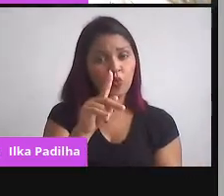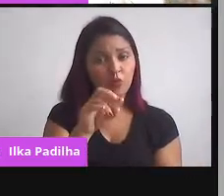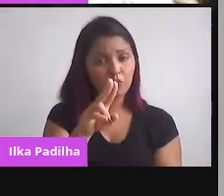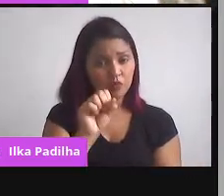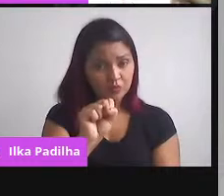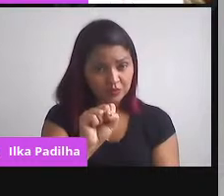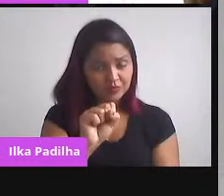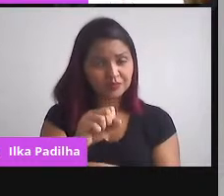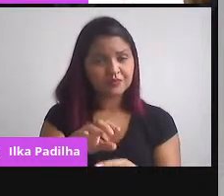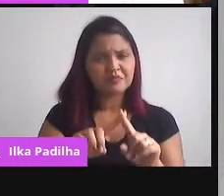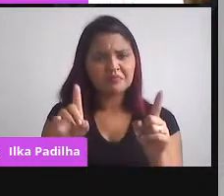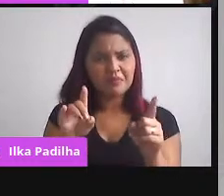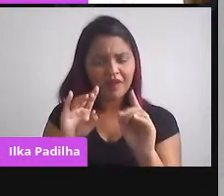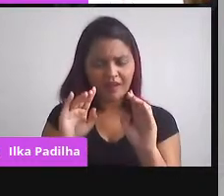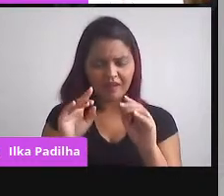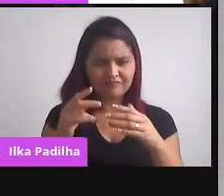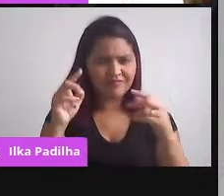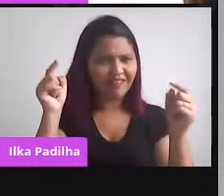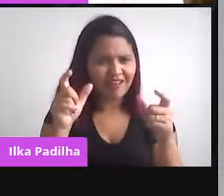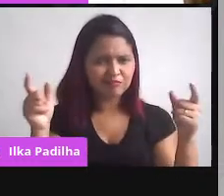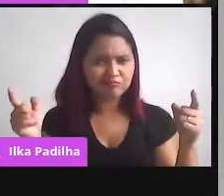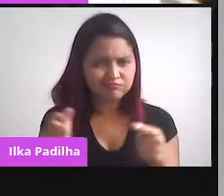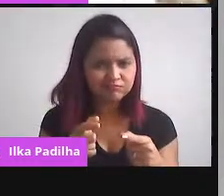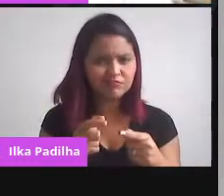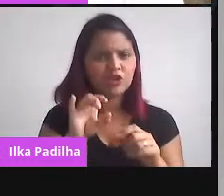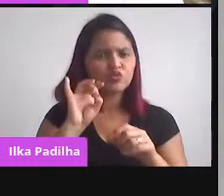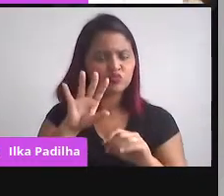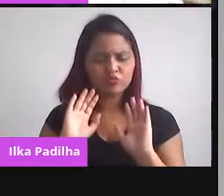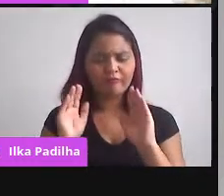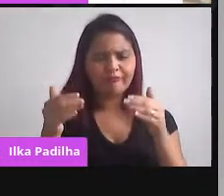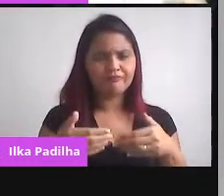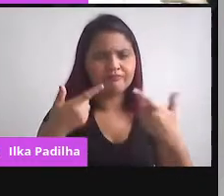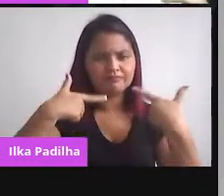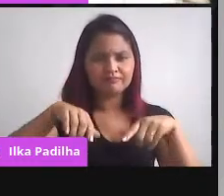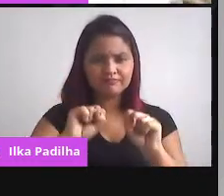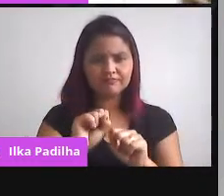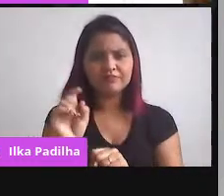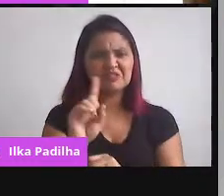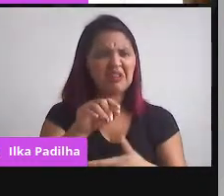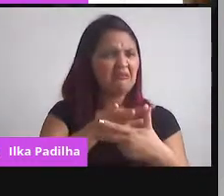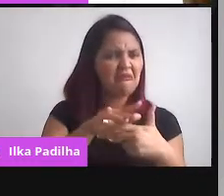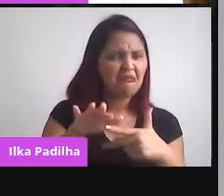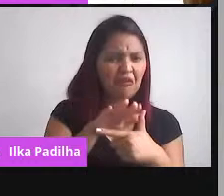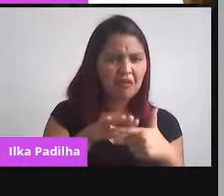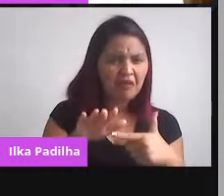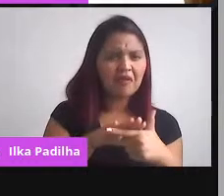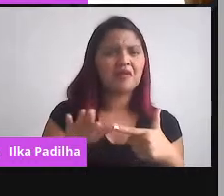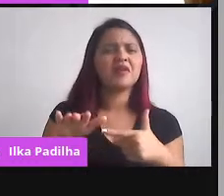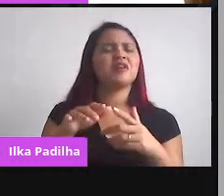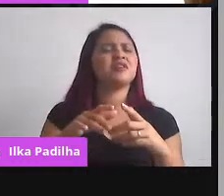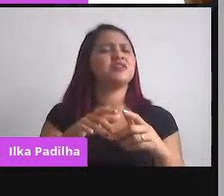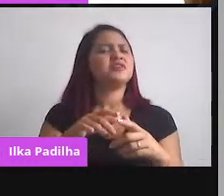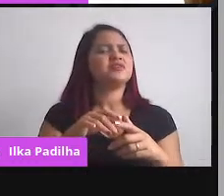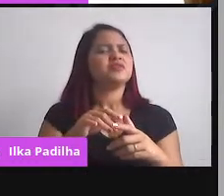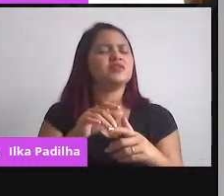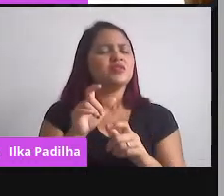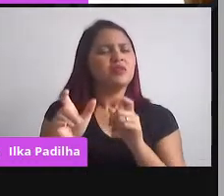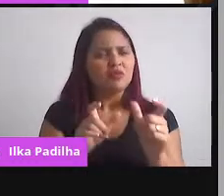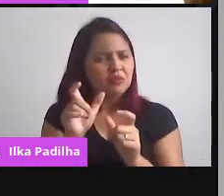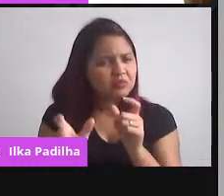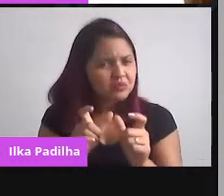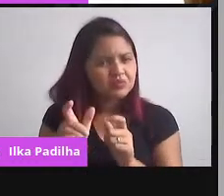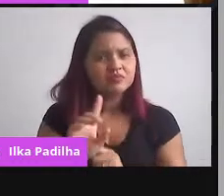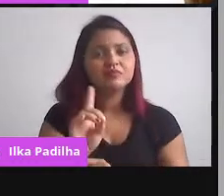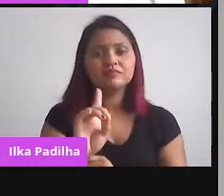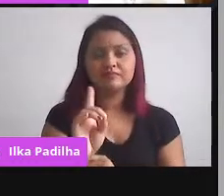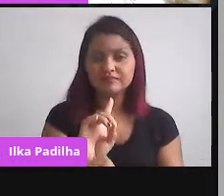uma descrição puramente linguística, de planos fonético, fonológico, morfossintático, mas ela tem